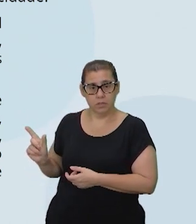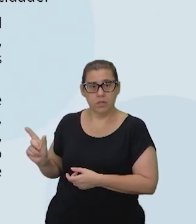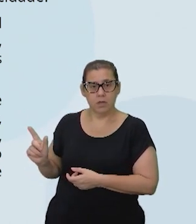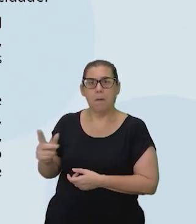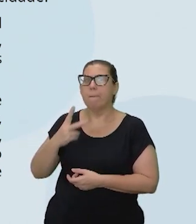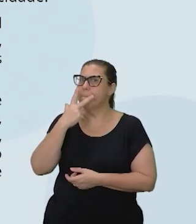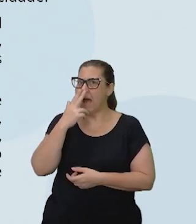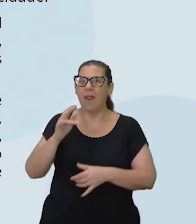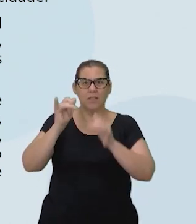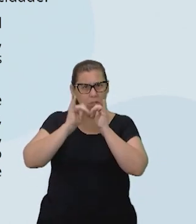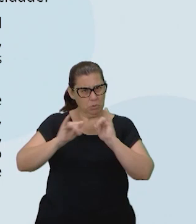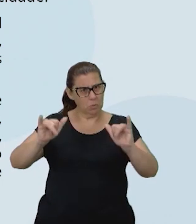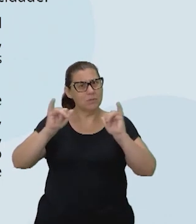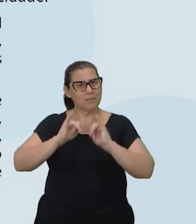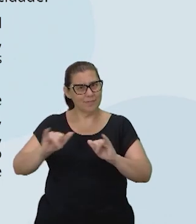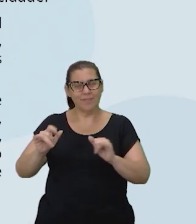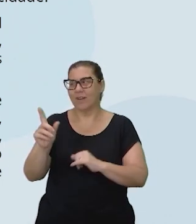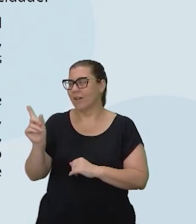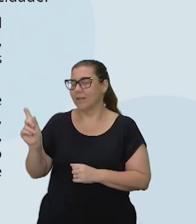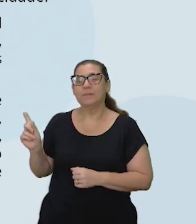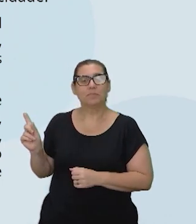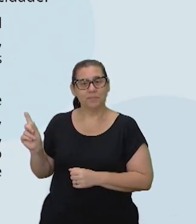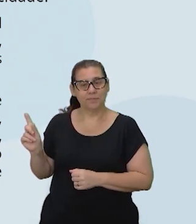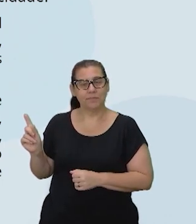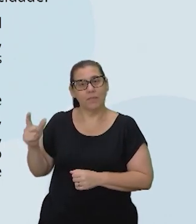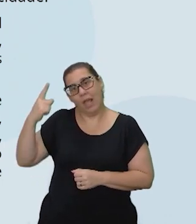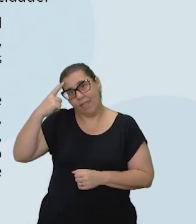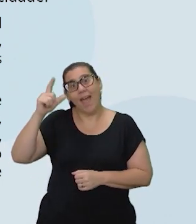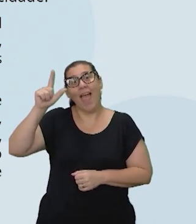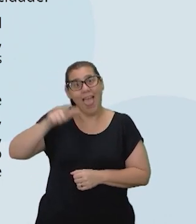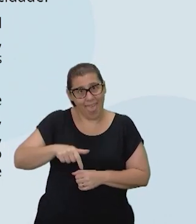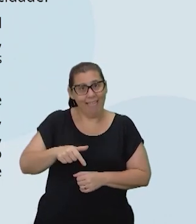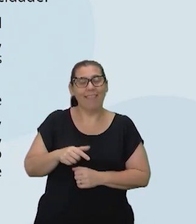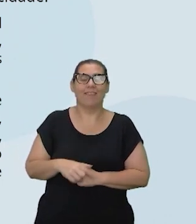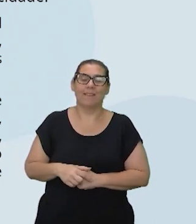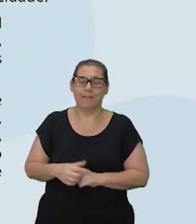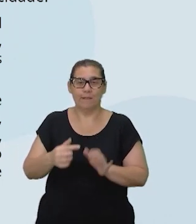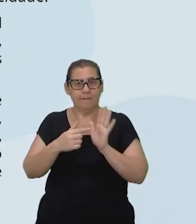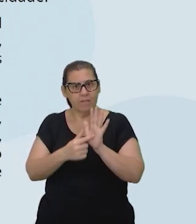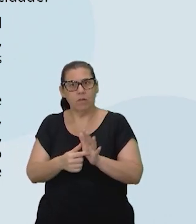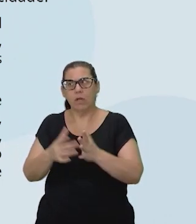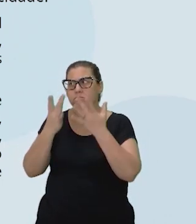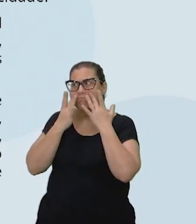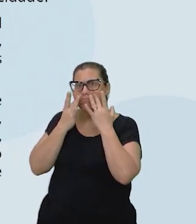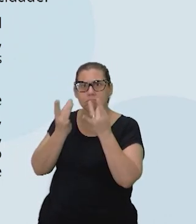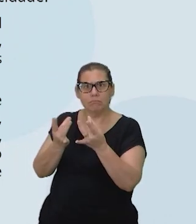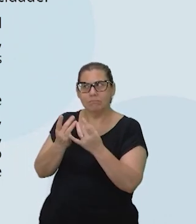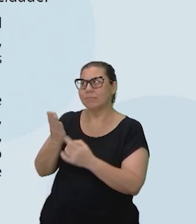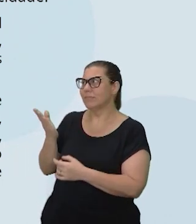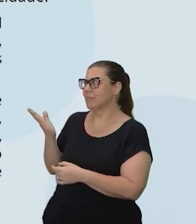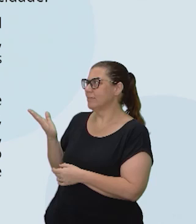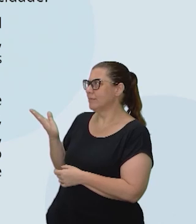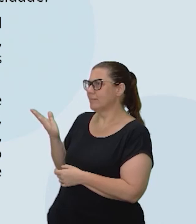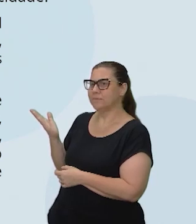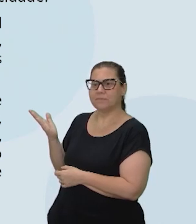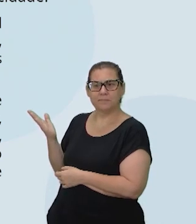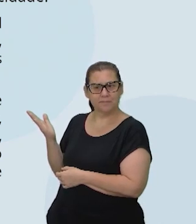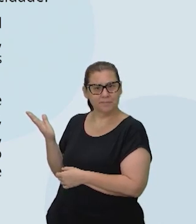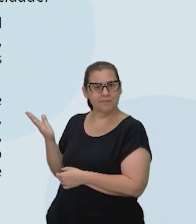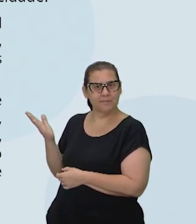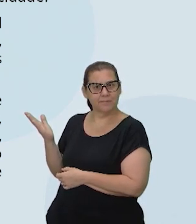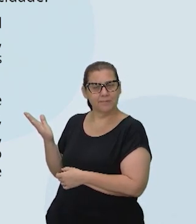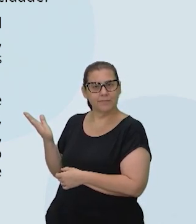parece um cartaz de propaganda essa obra, tá? A ideia é essa, né? A ideia é chamar a atenção, né, para essa